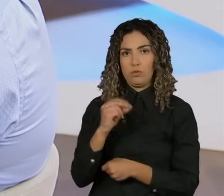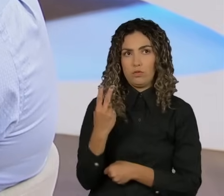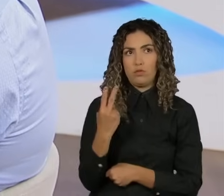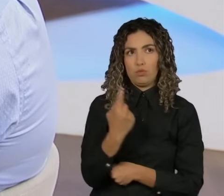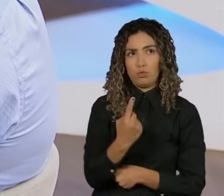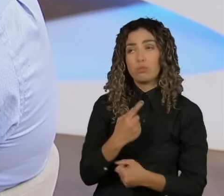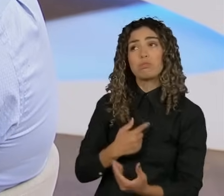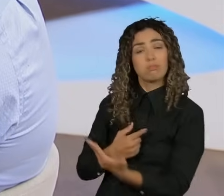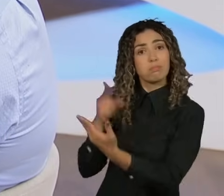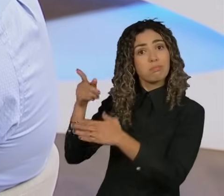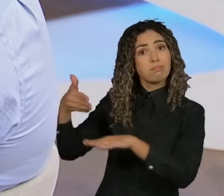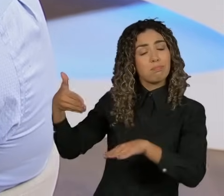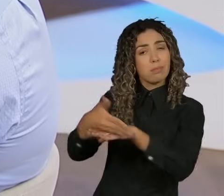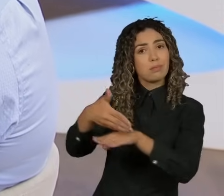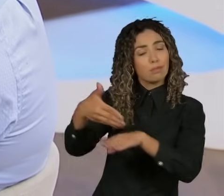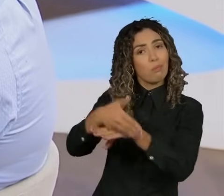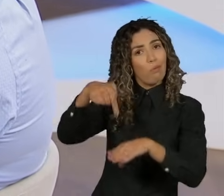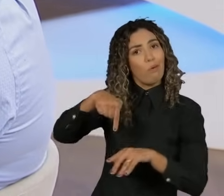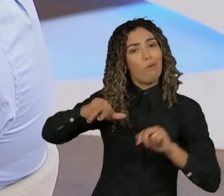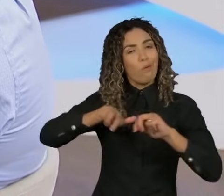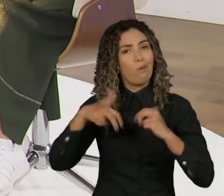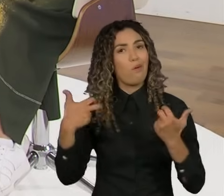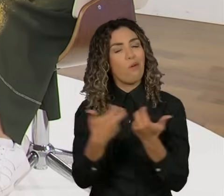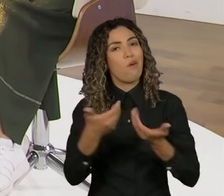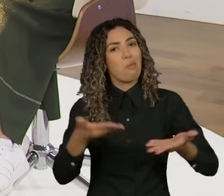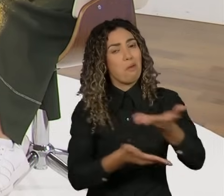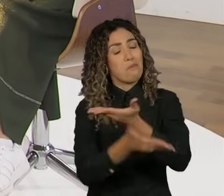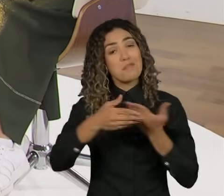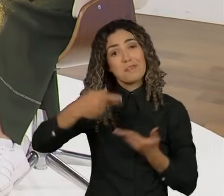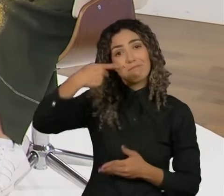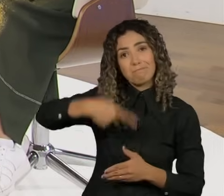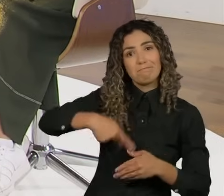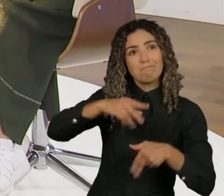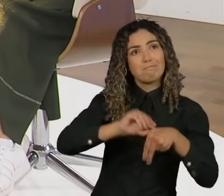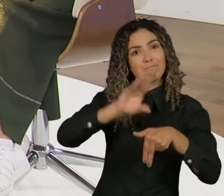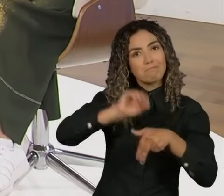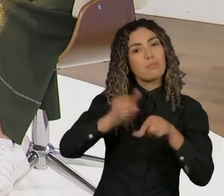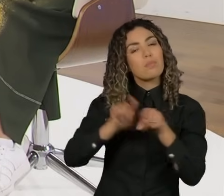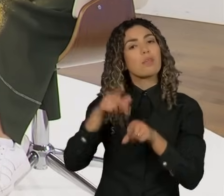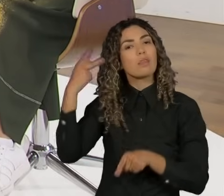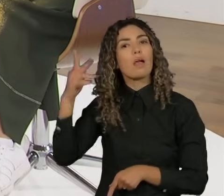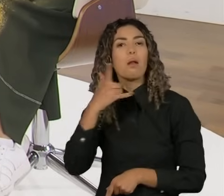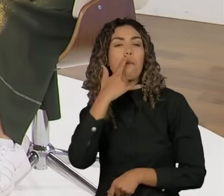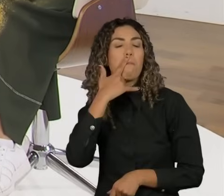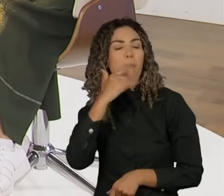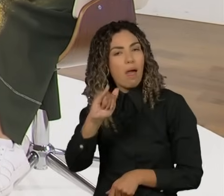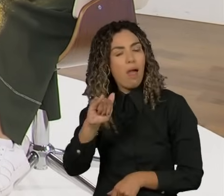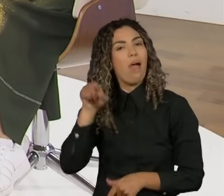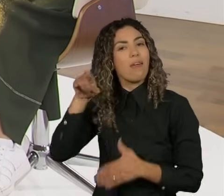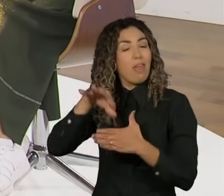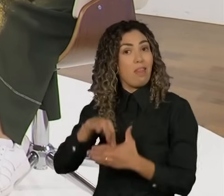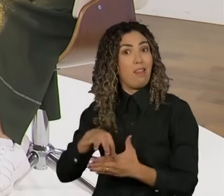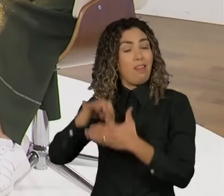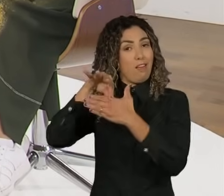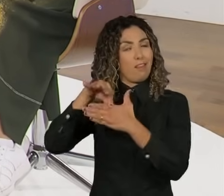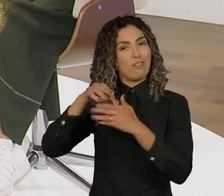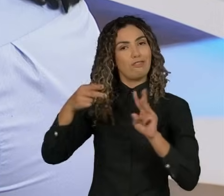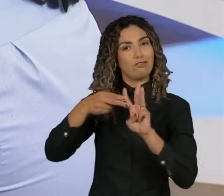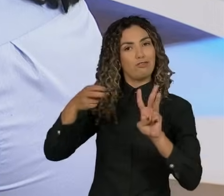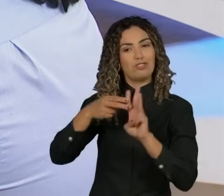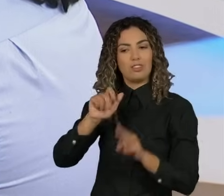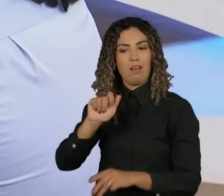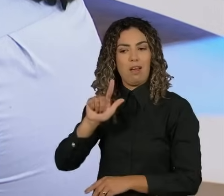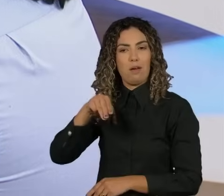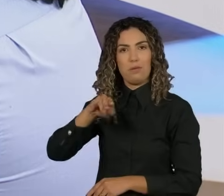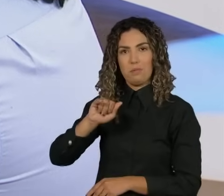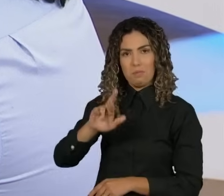Chai esteve no centro do programa Roda Viva da TV Cultura, ao lado do pai, o líder indígena Almir Suruí.